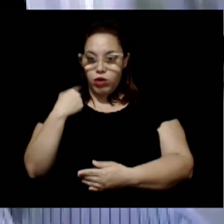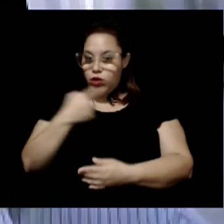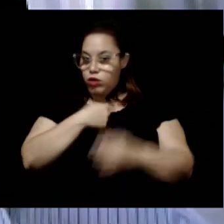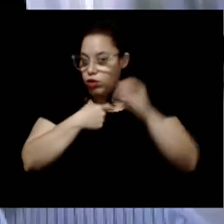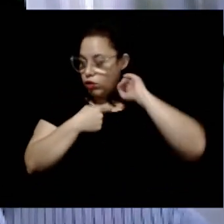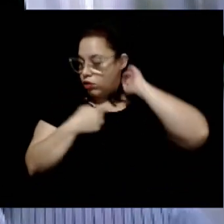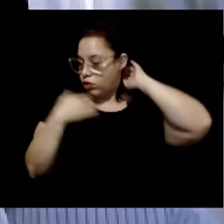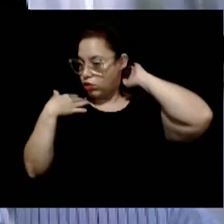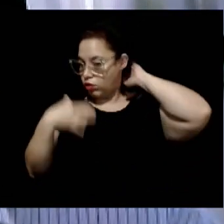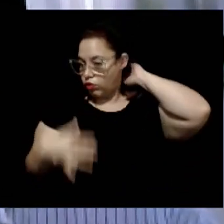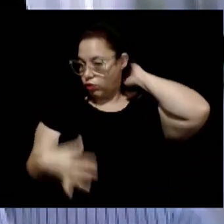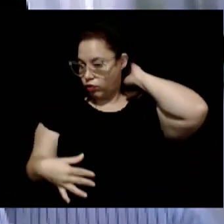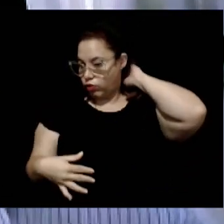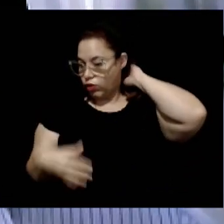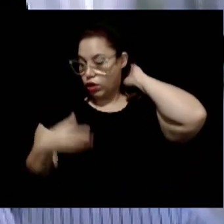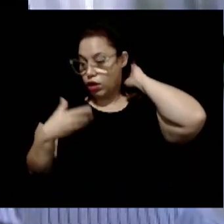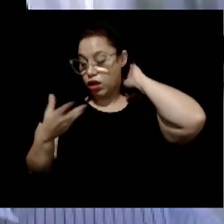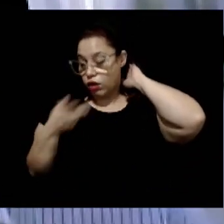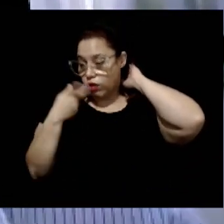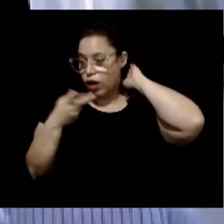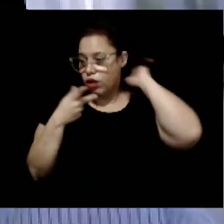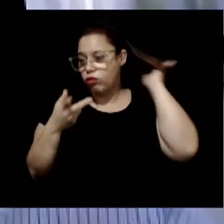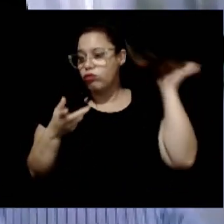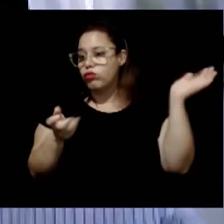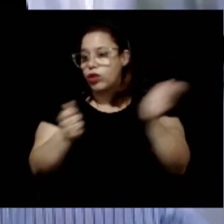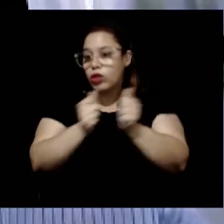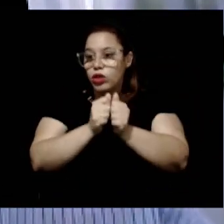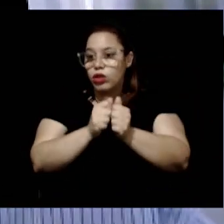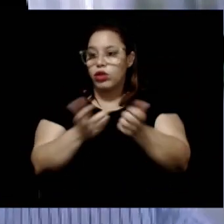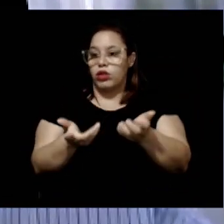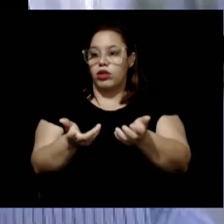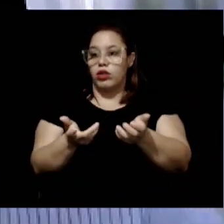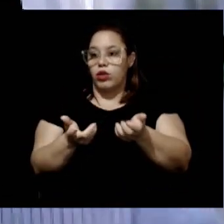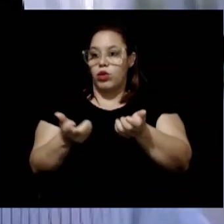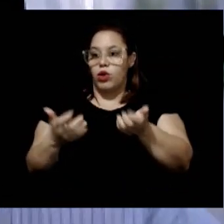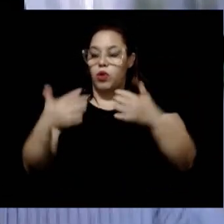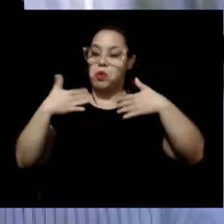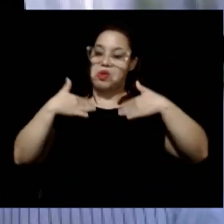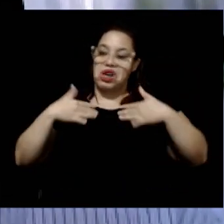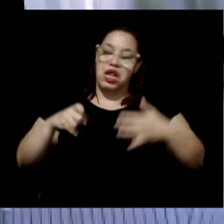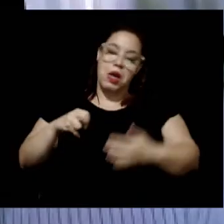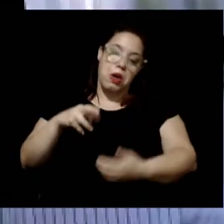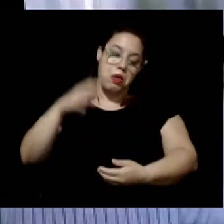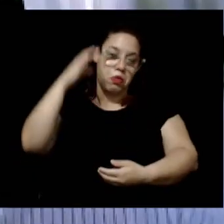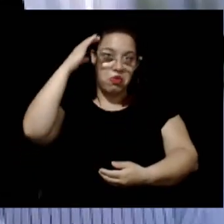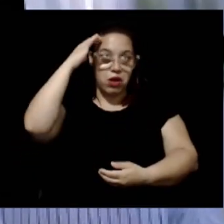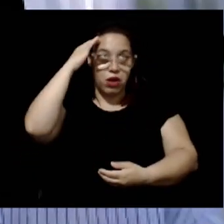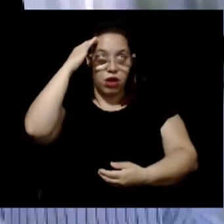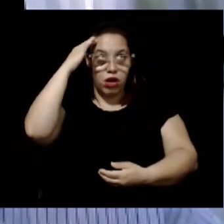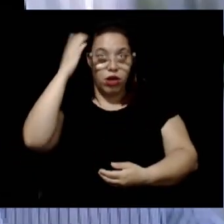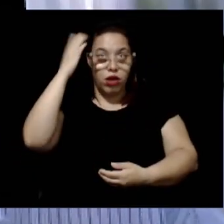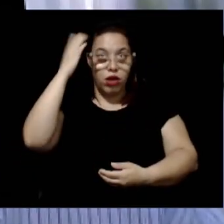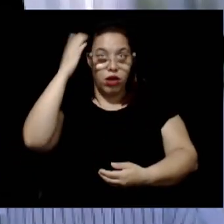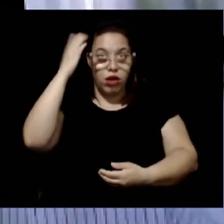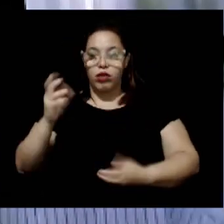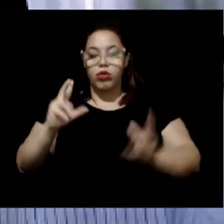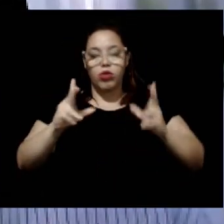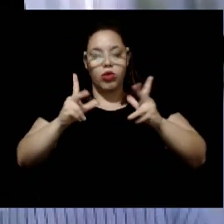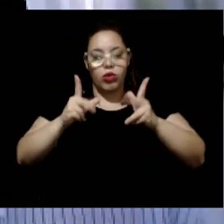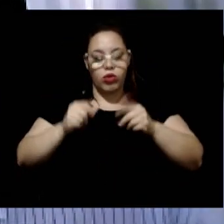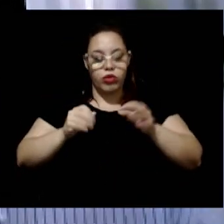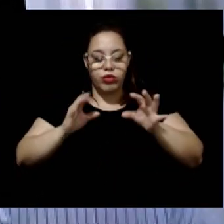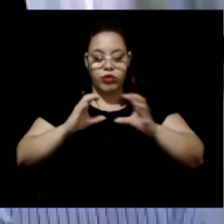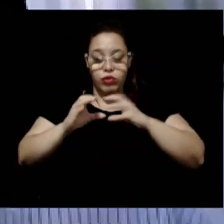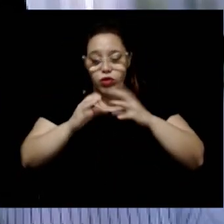eles se conversam, né? Não existe um sistema nervoso, um sistema sanguíneo, tudo isso se conversa. Então,